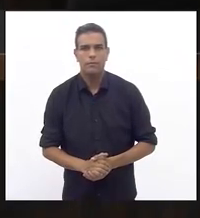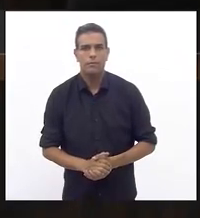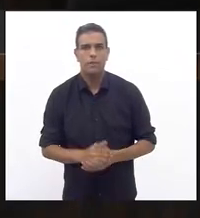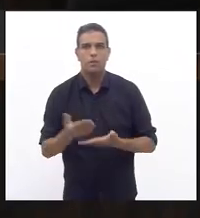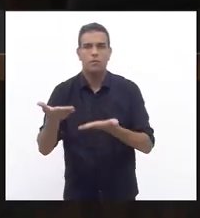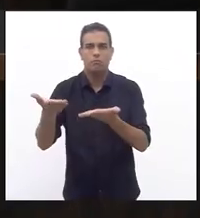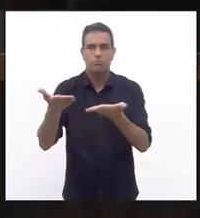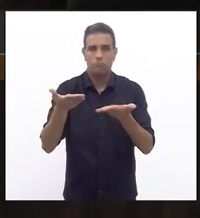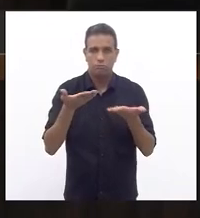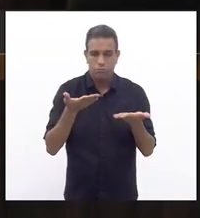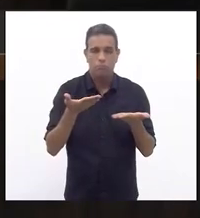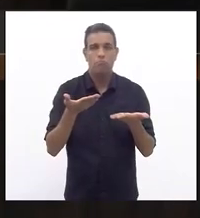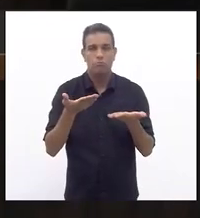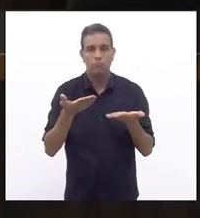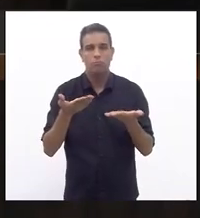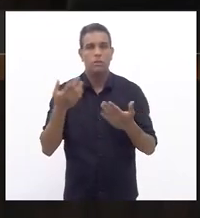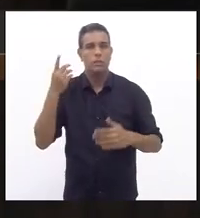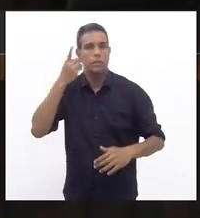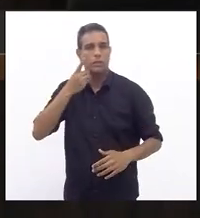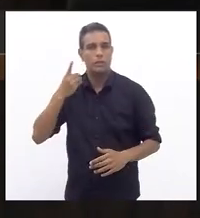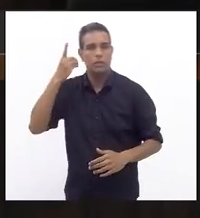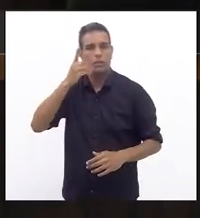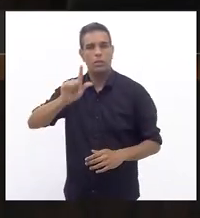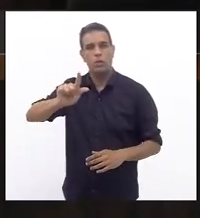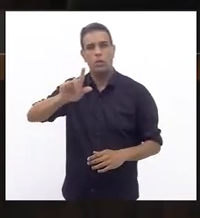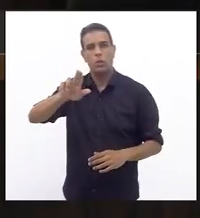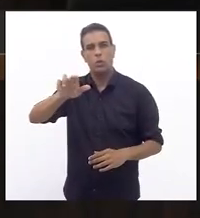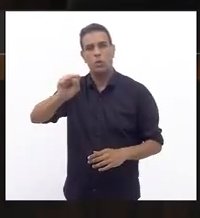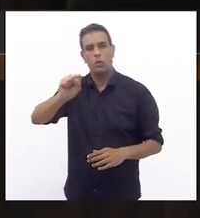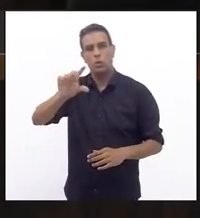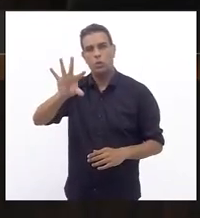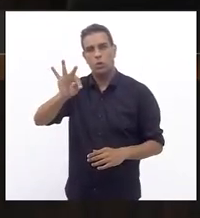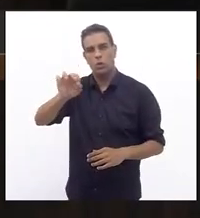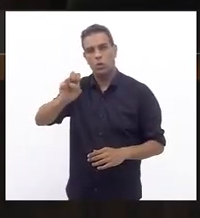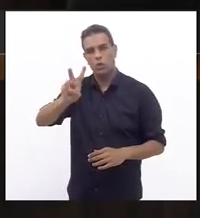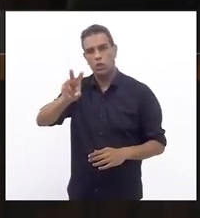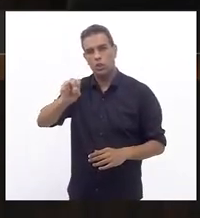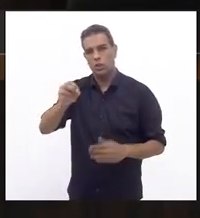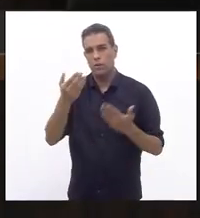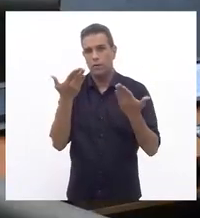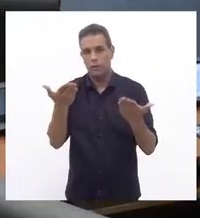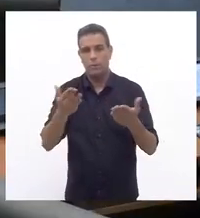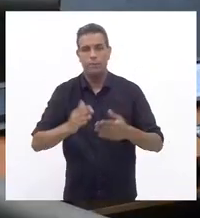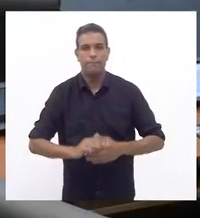Próximo orador, deputado Gustavo Schmidt, o autor do projeto.